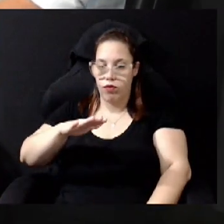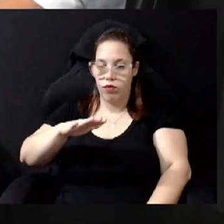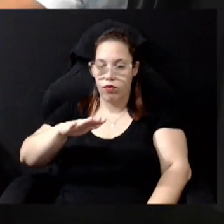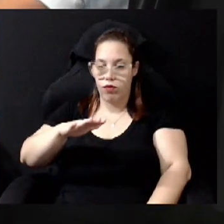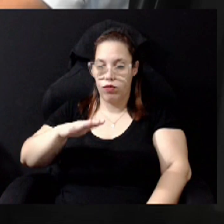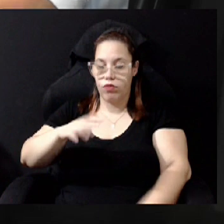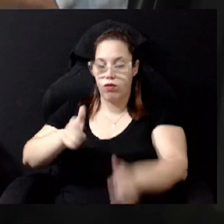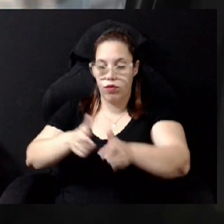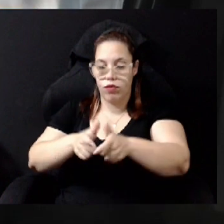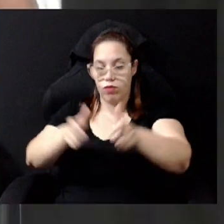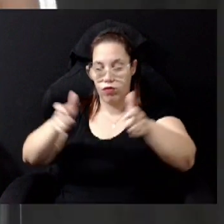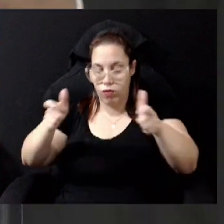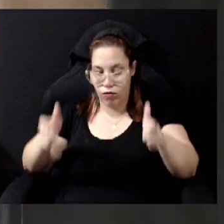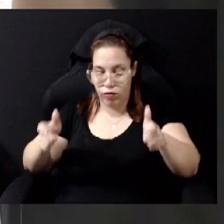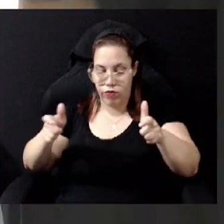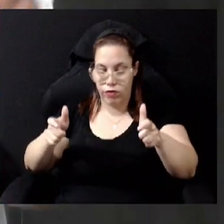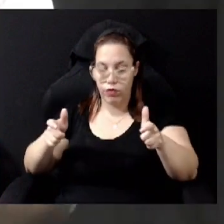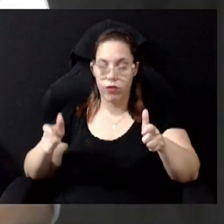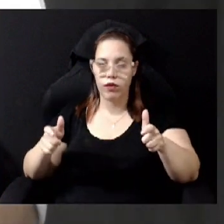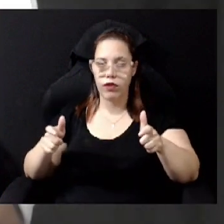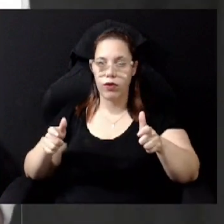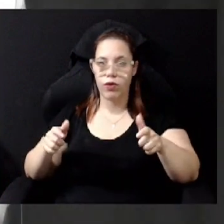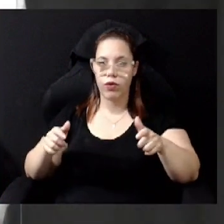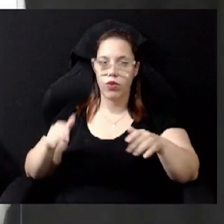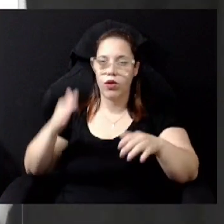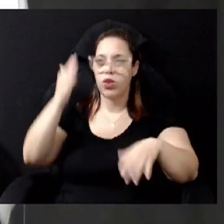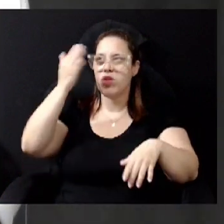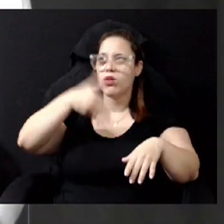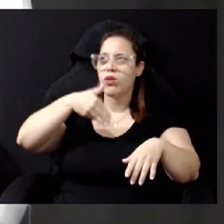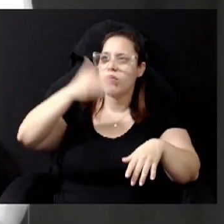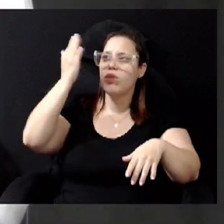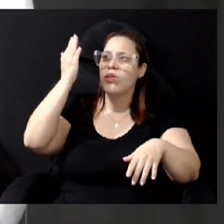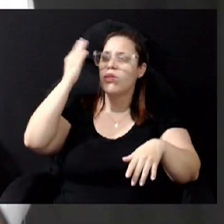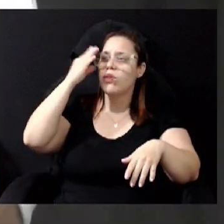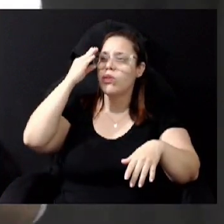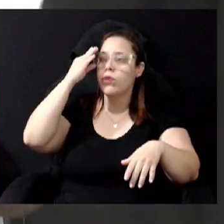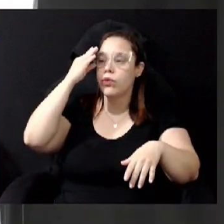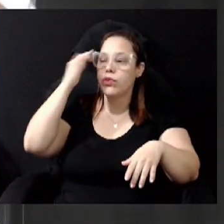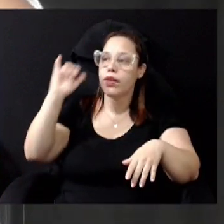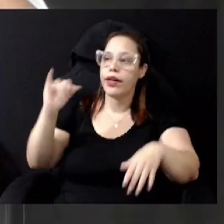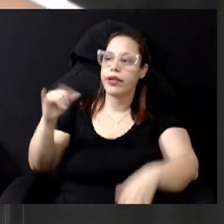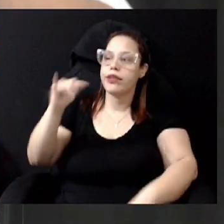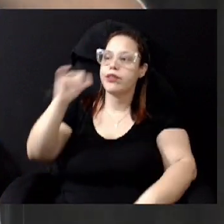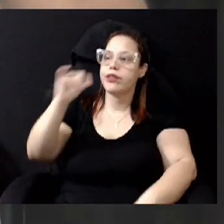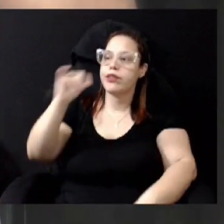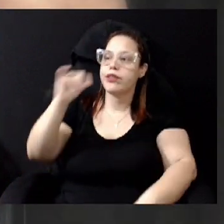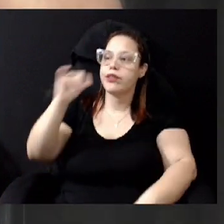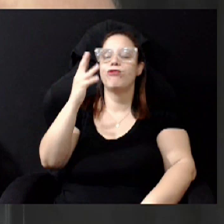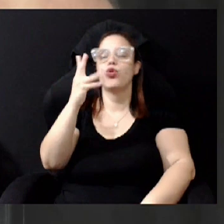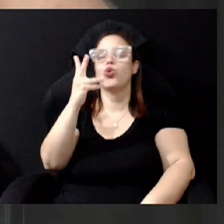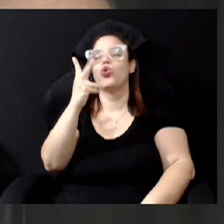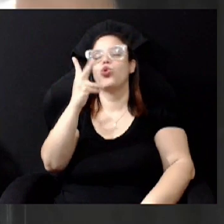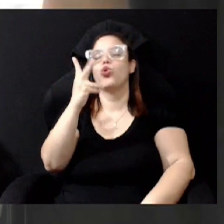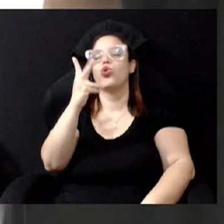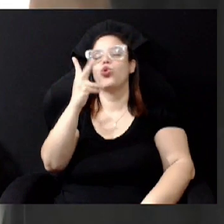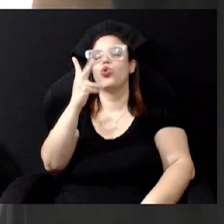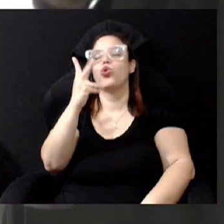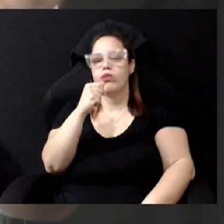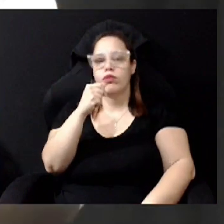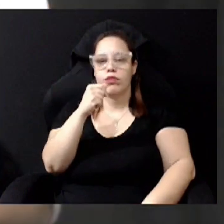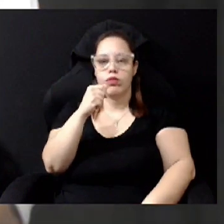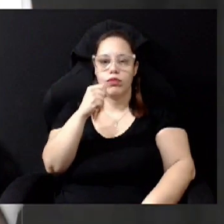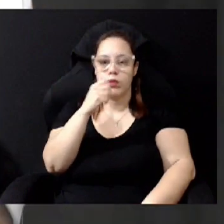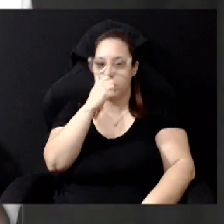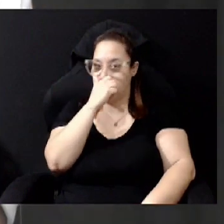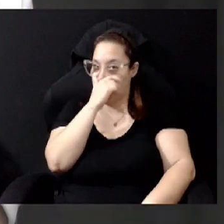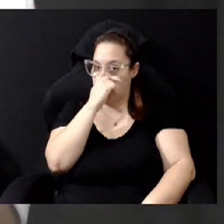de visão, né? De visualização de aeronaves. É muito lindo. Famílias, algumas